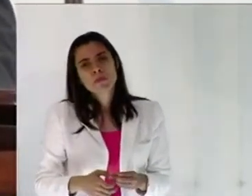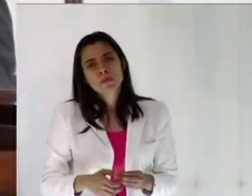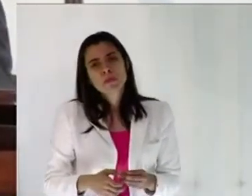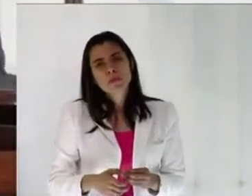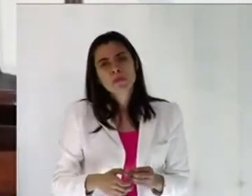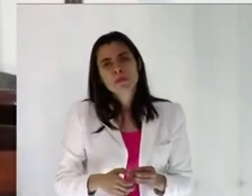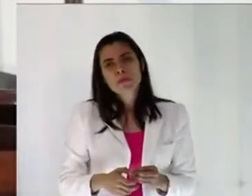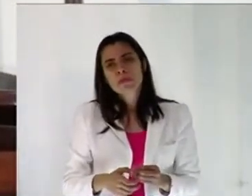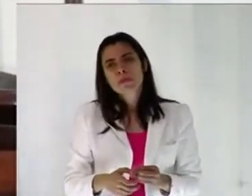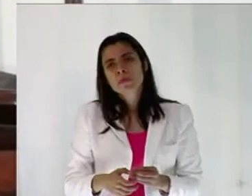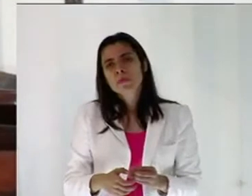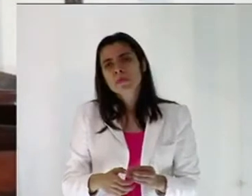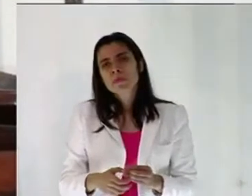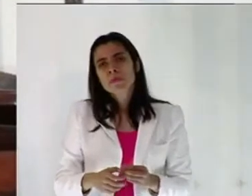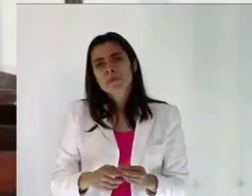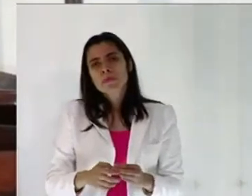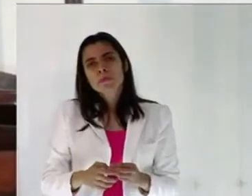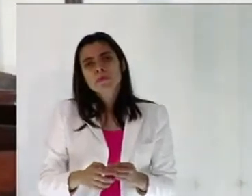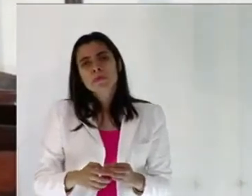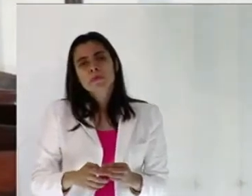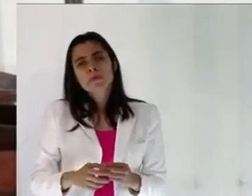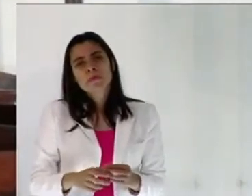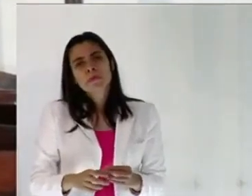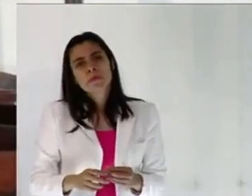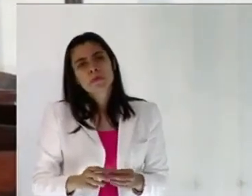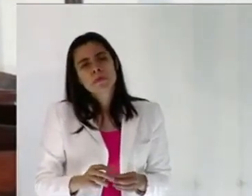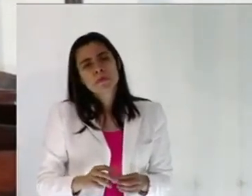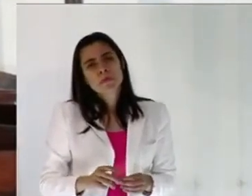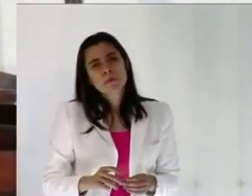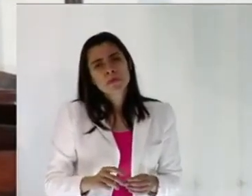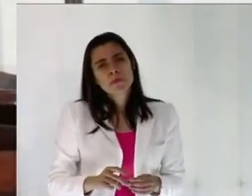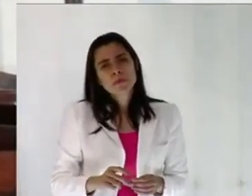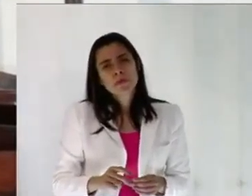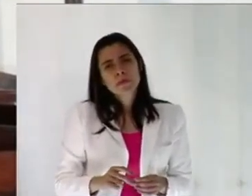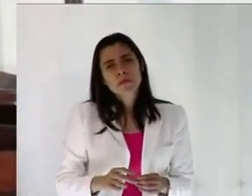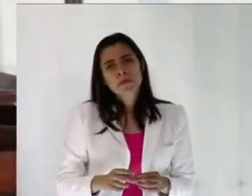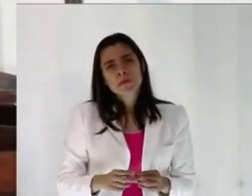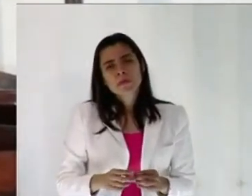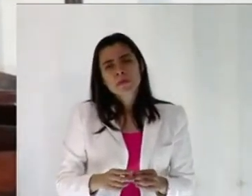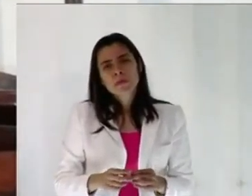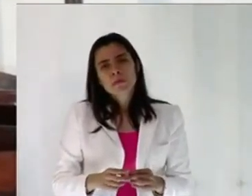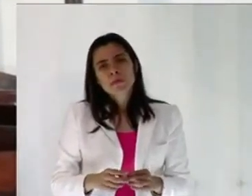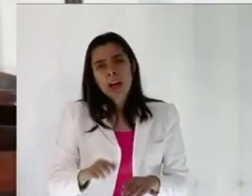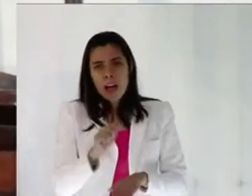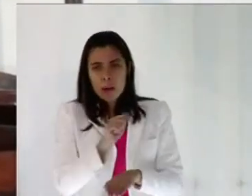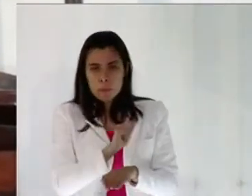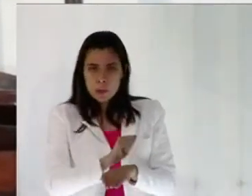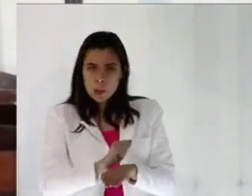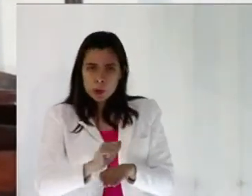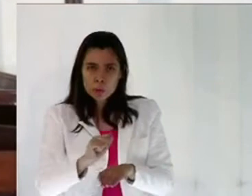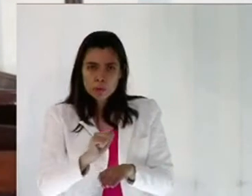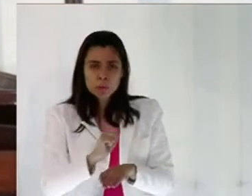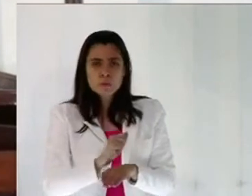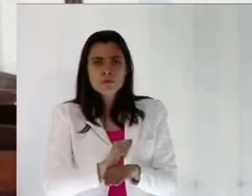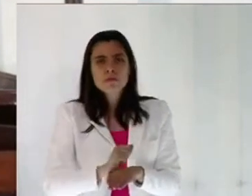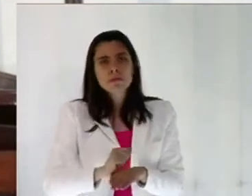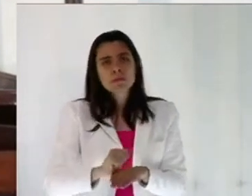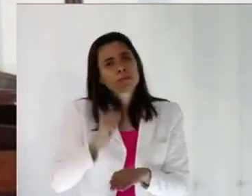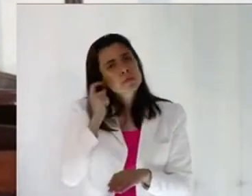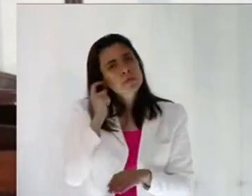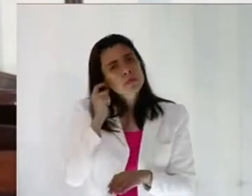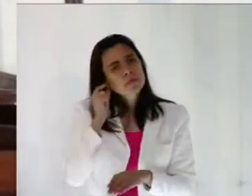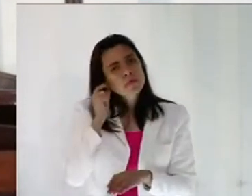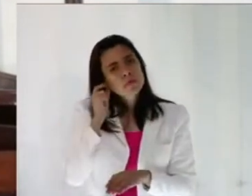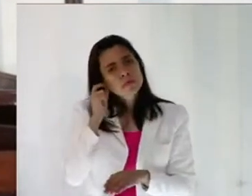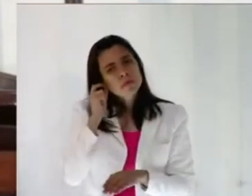Abraão de fato voltou para casa com Isaac, encontrou-se com seus servos, e retornaram para a região de Berseba, onde ele